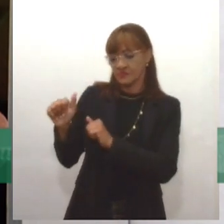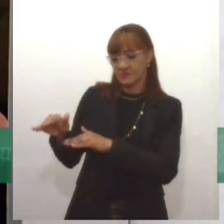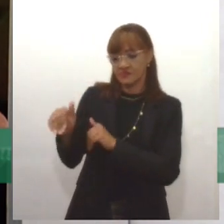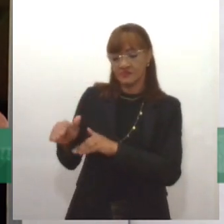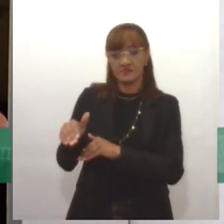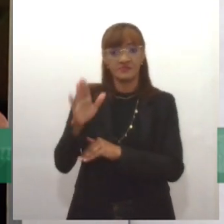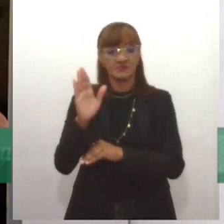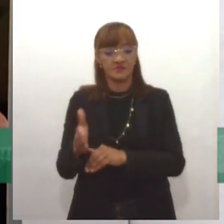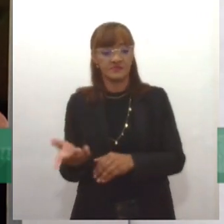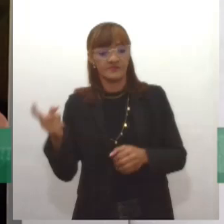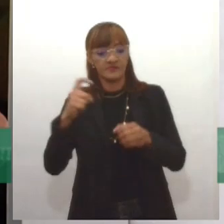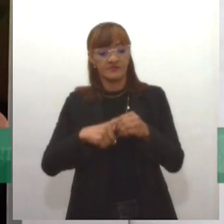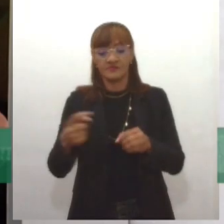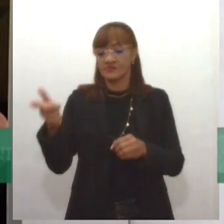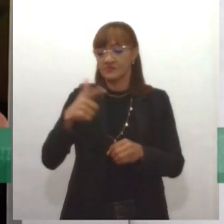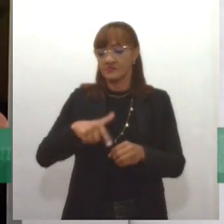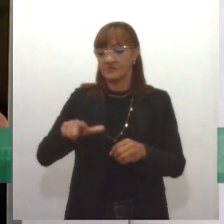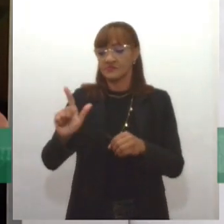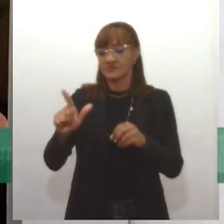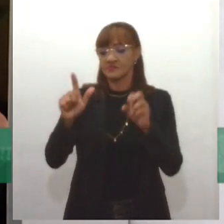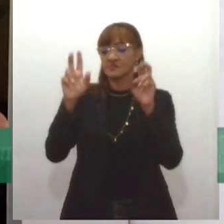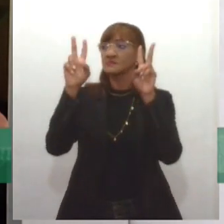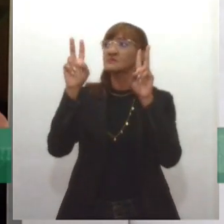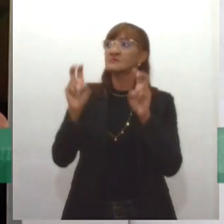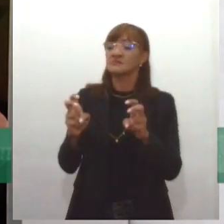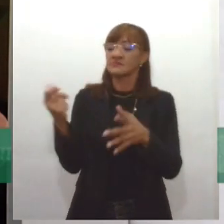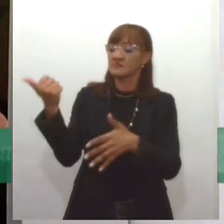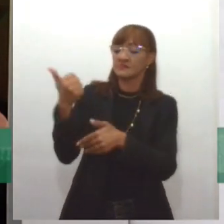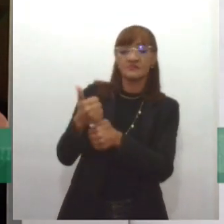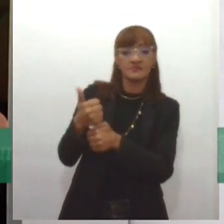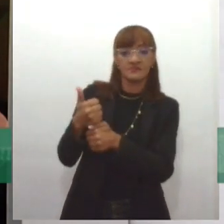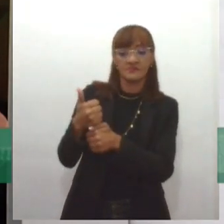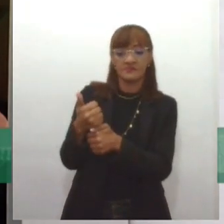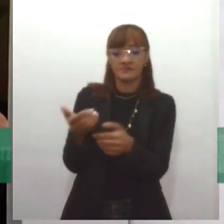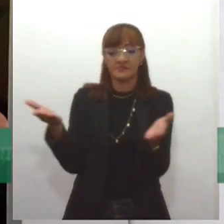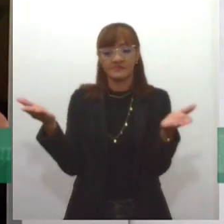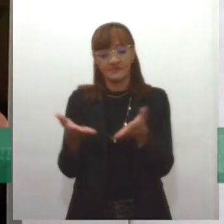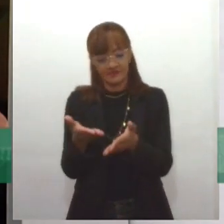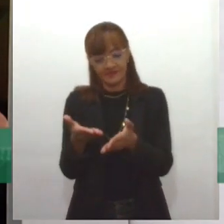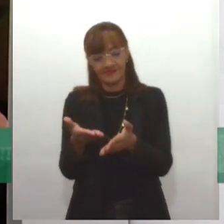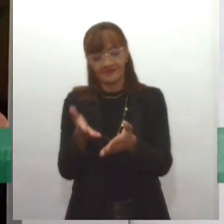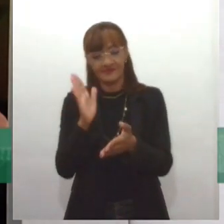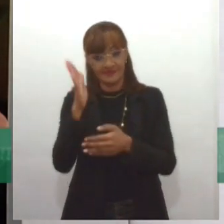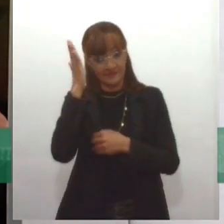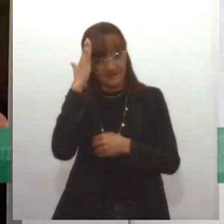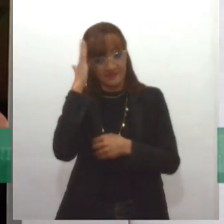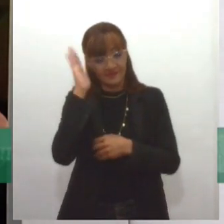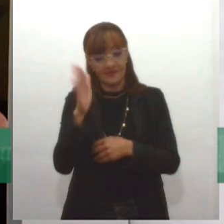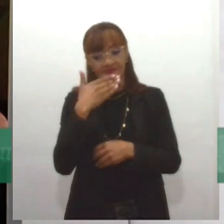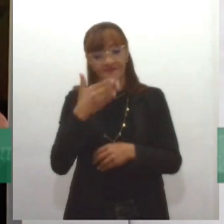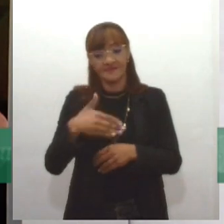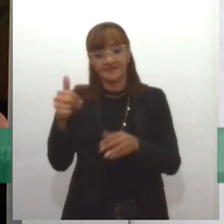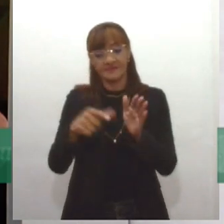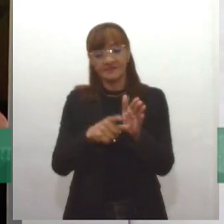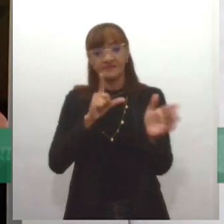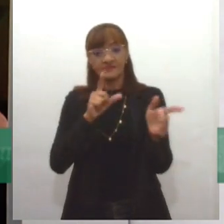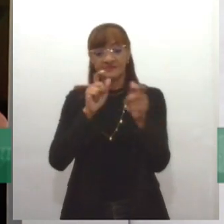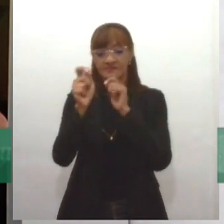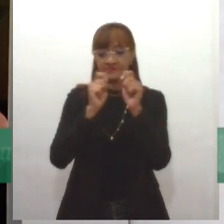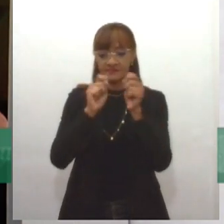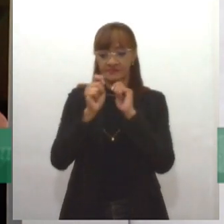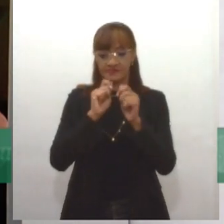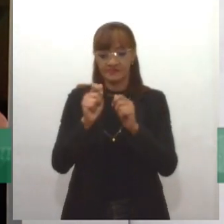aqui desse texto substitutivo. A partir de agora, para entender um pouquinho melhor antes das entrevistadas, você acompanha